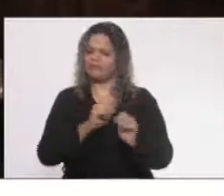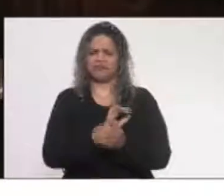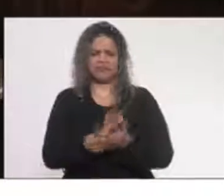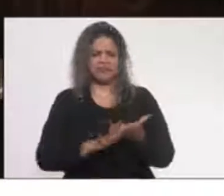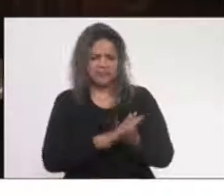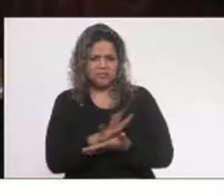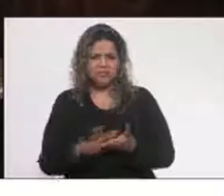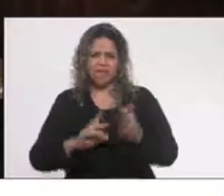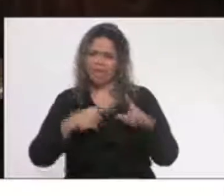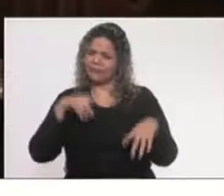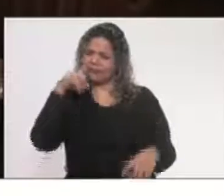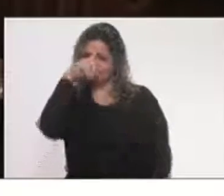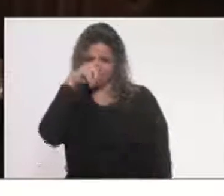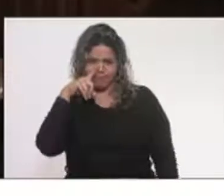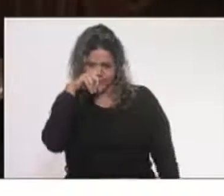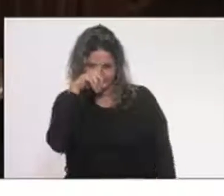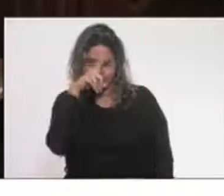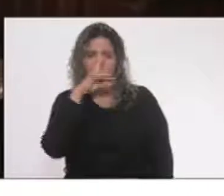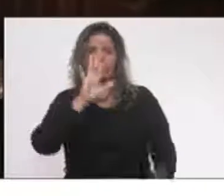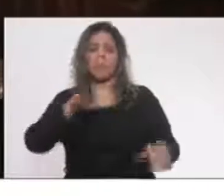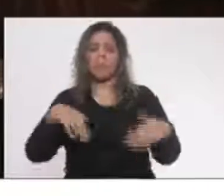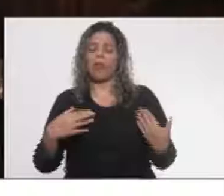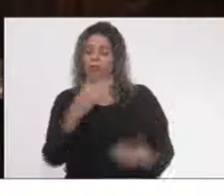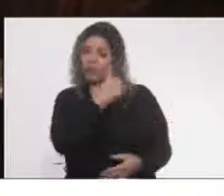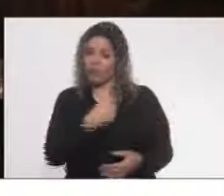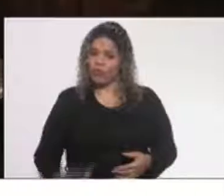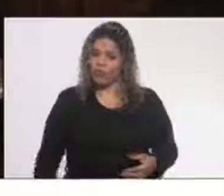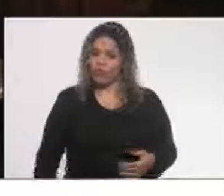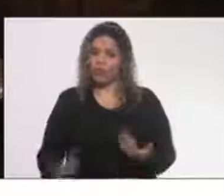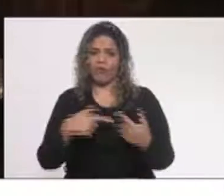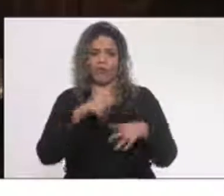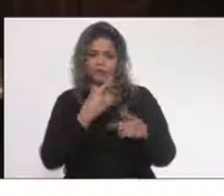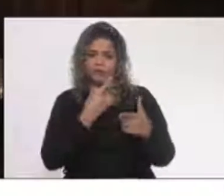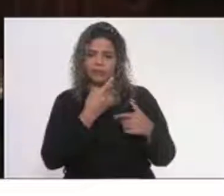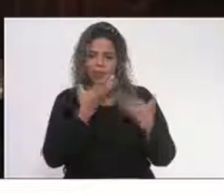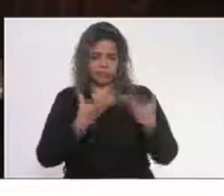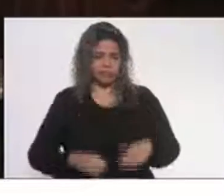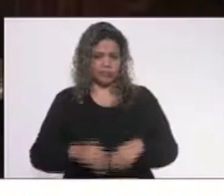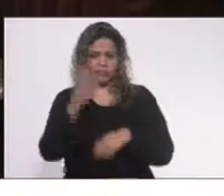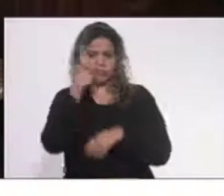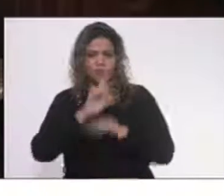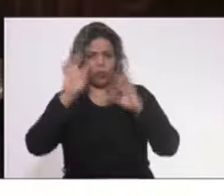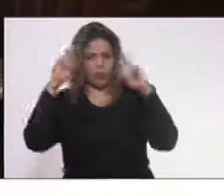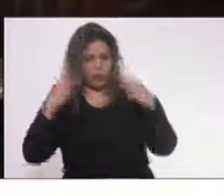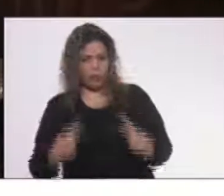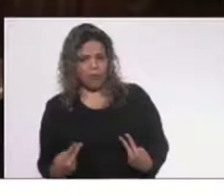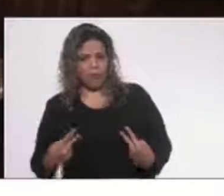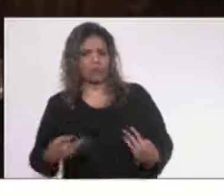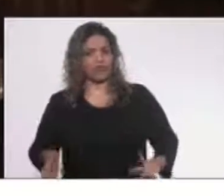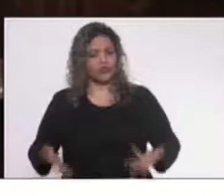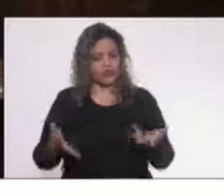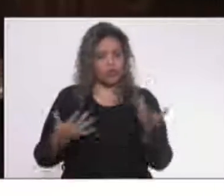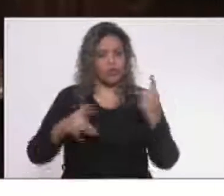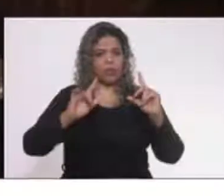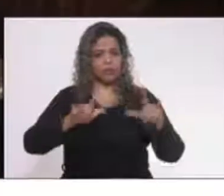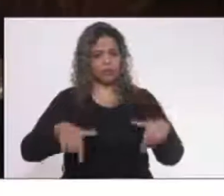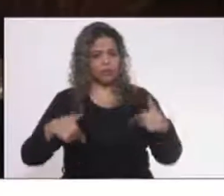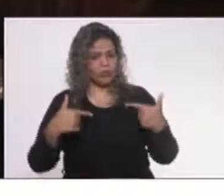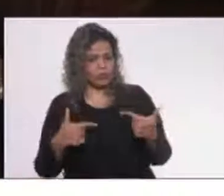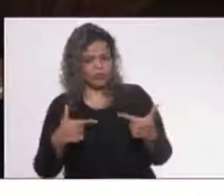faz. E isso é gravíssimo. Um governo que desconsidera os direitos humanos, que estimula a